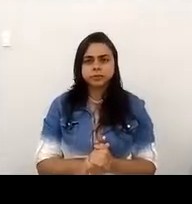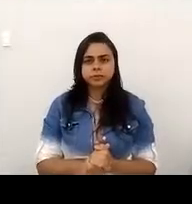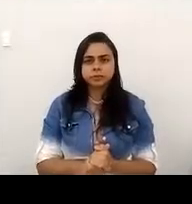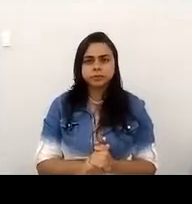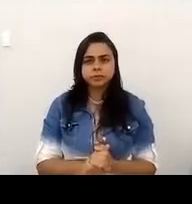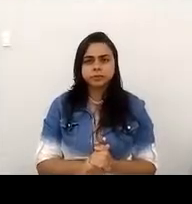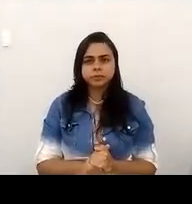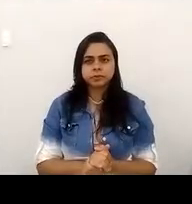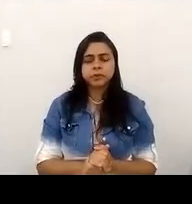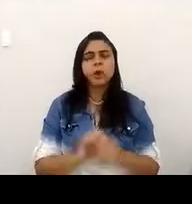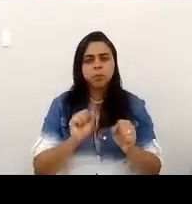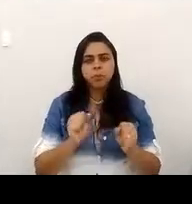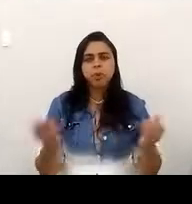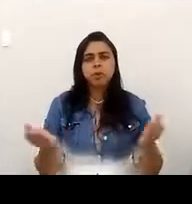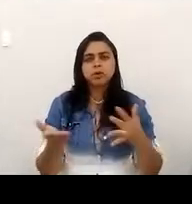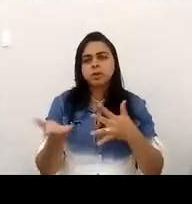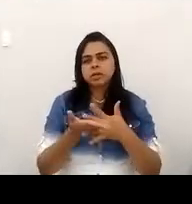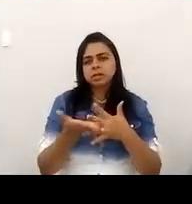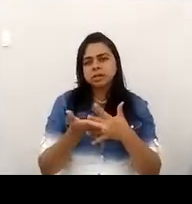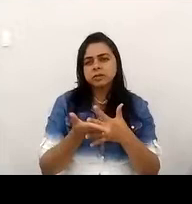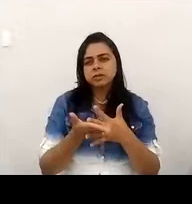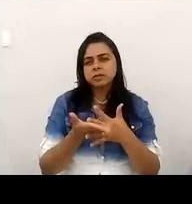fazer um intervalinho aí de uns...